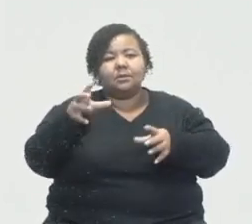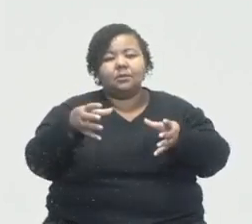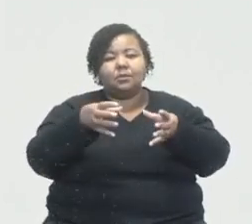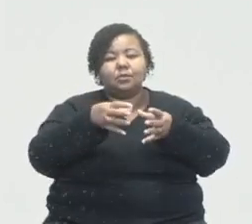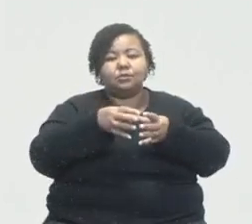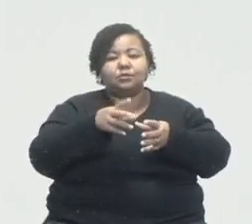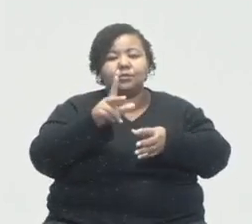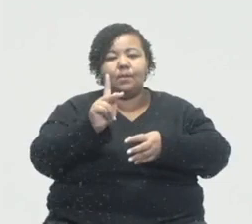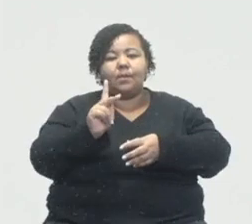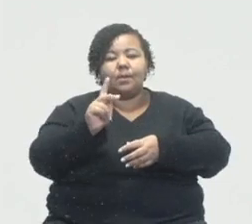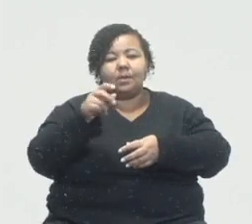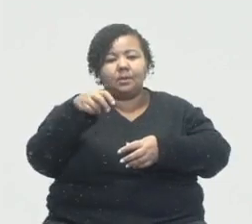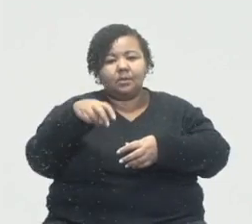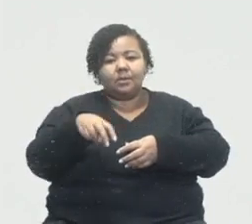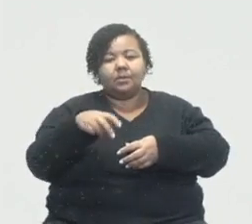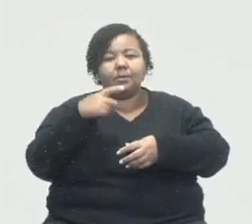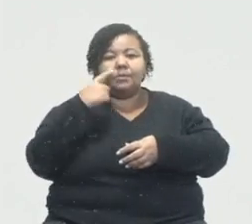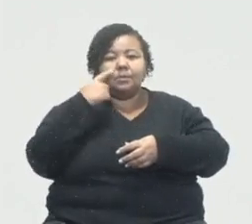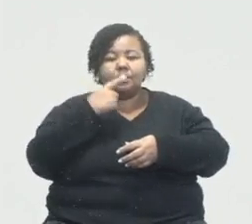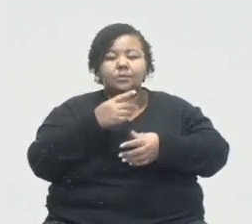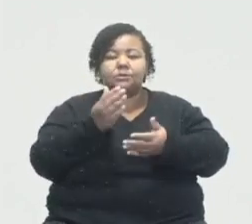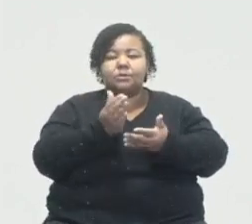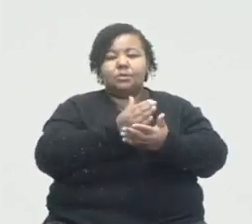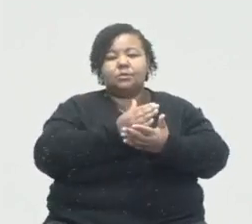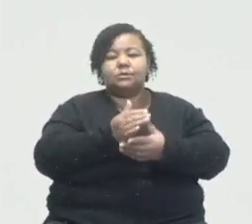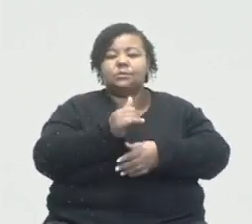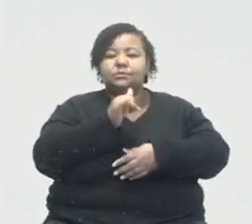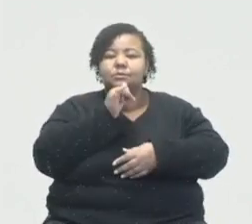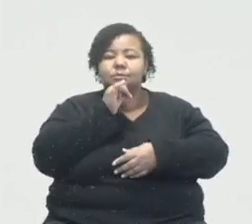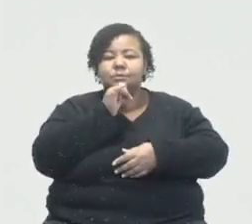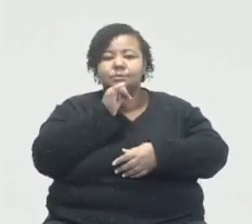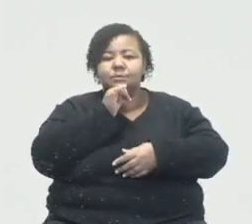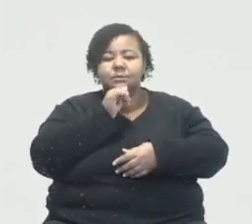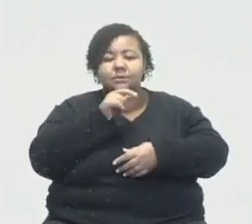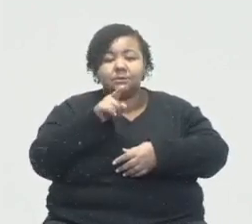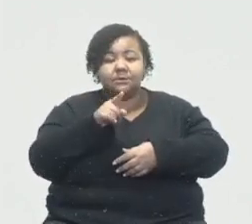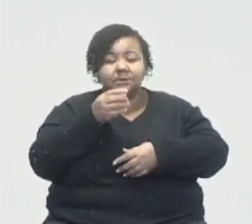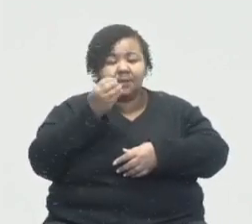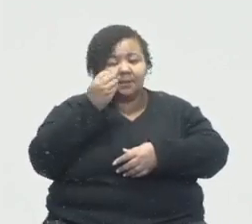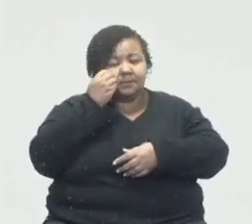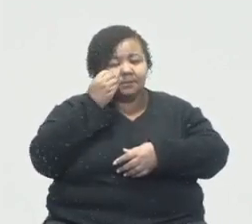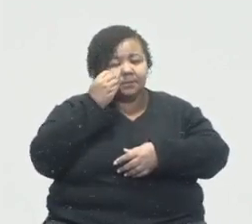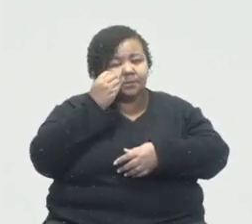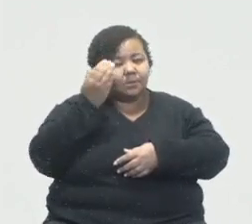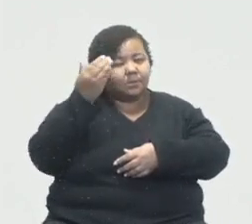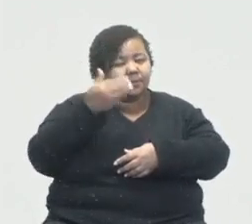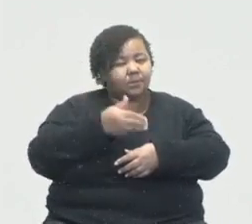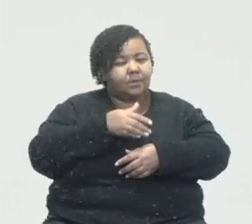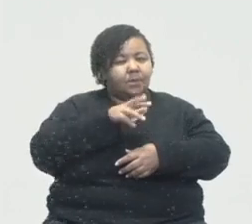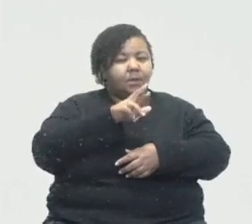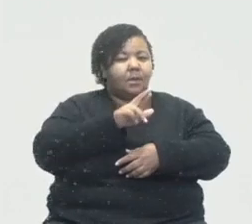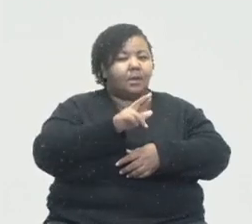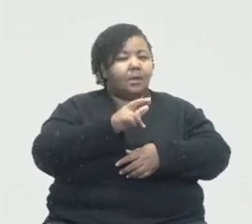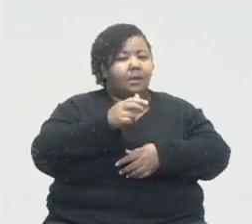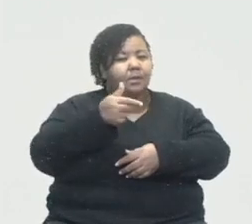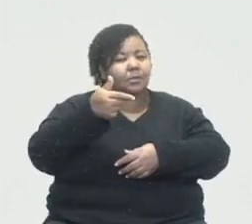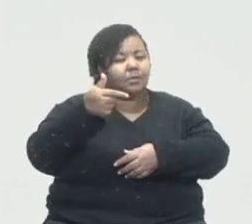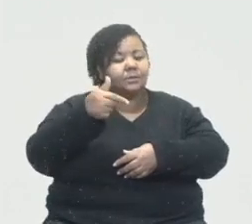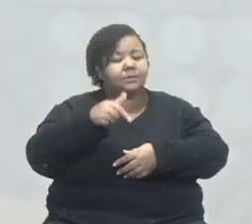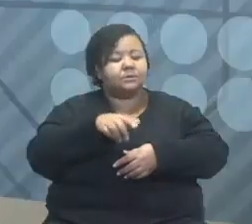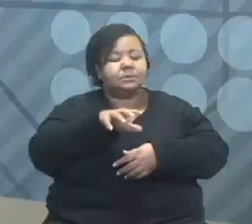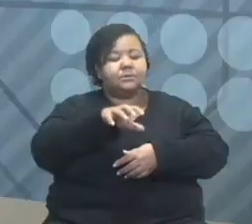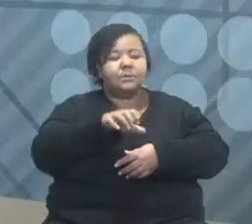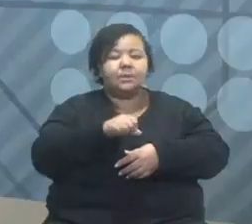trouxe alguns exemplos de espaços vetoriais. Por exemplo, se você quiser provar com relação ao R2, você pega um